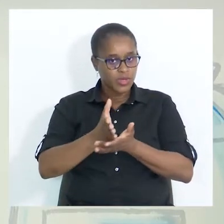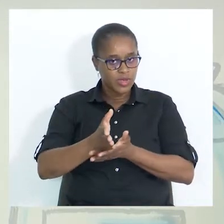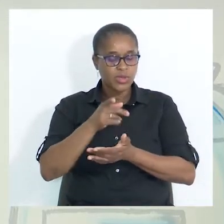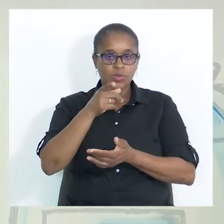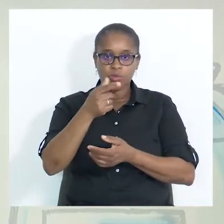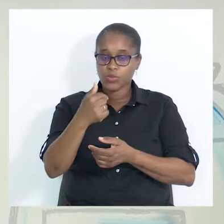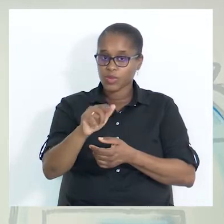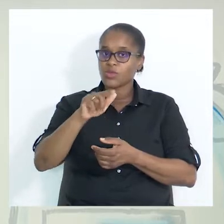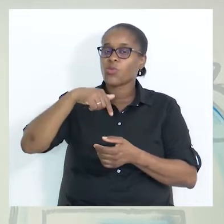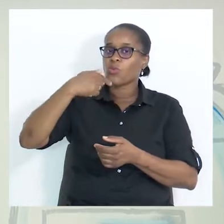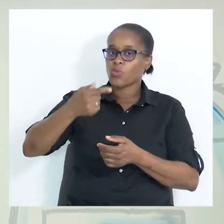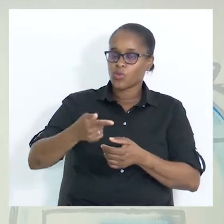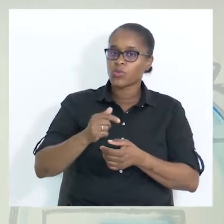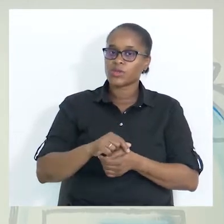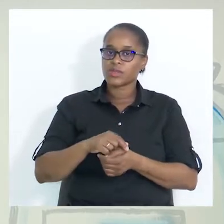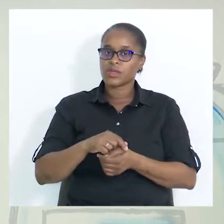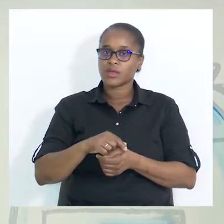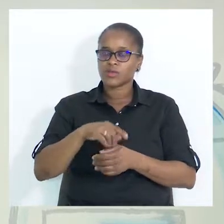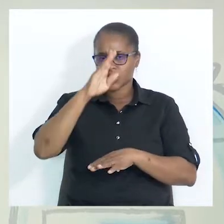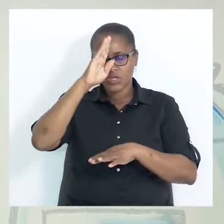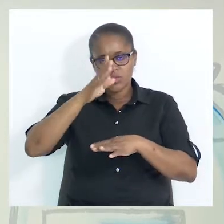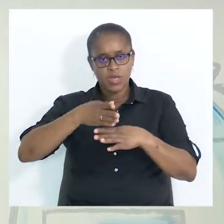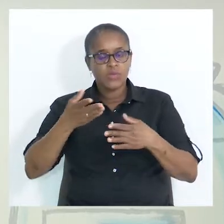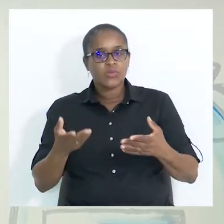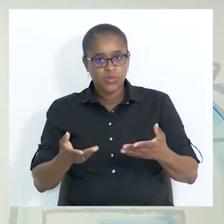Continuando, tu tens uma outra passagem,